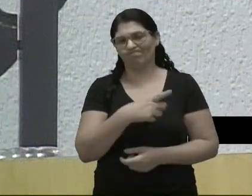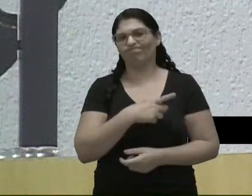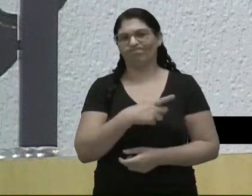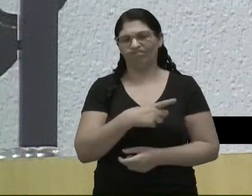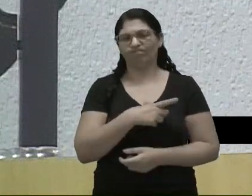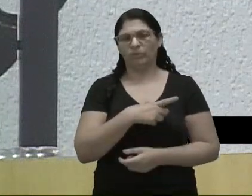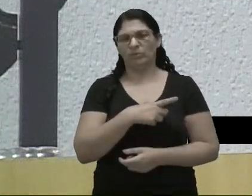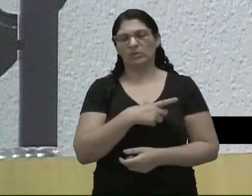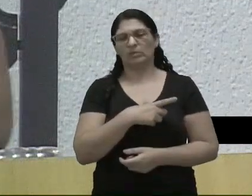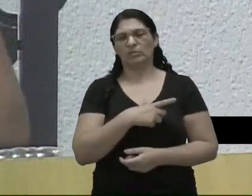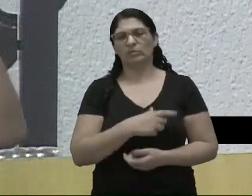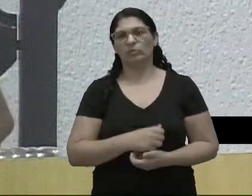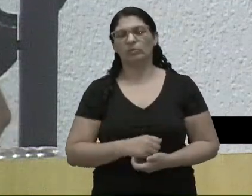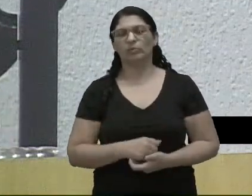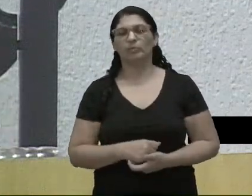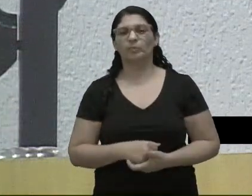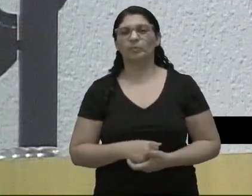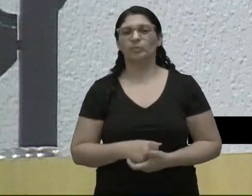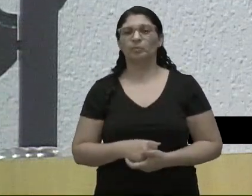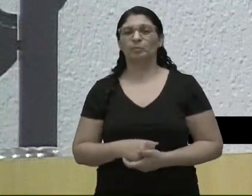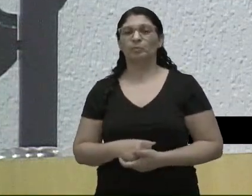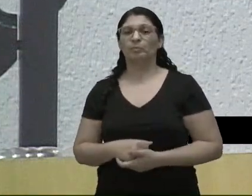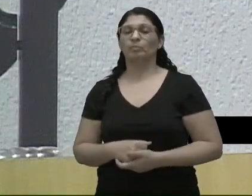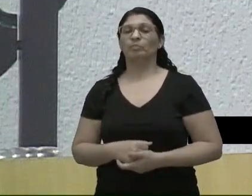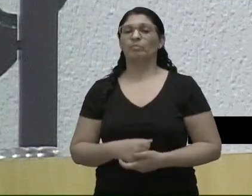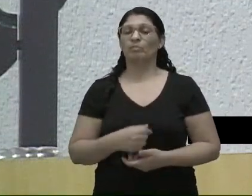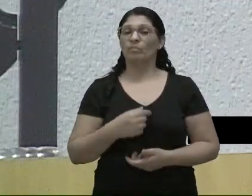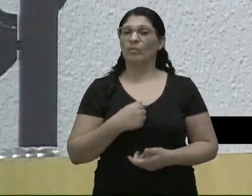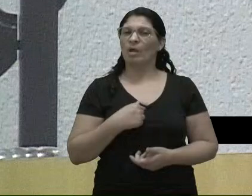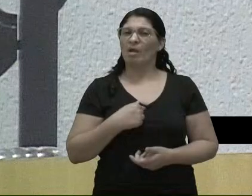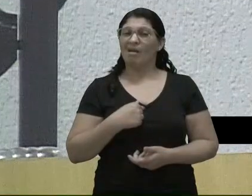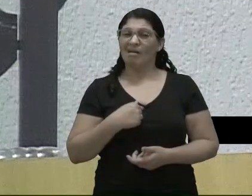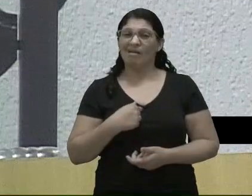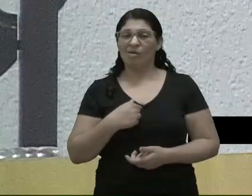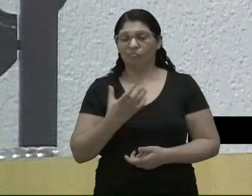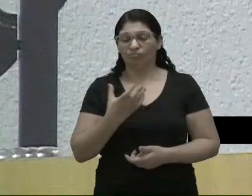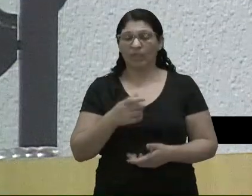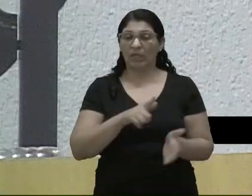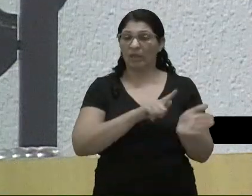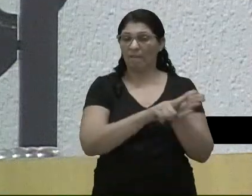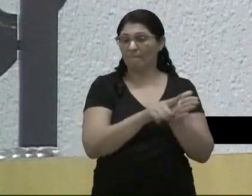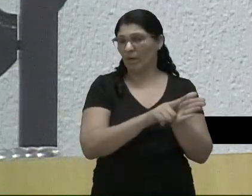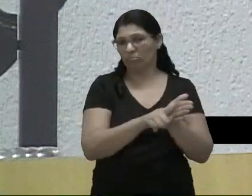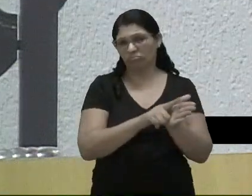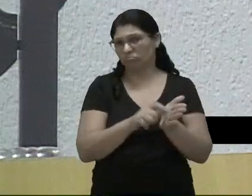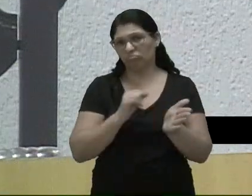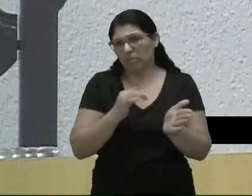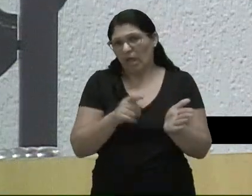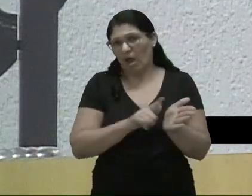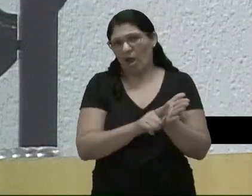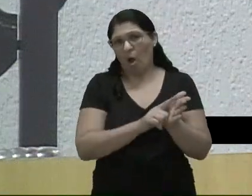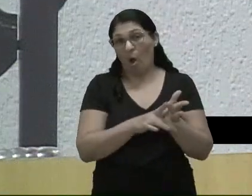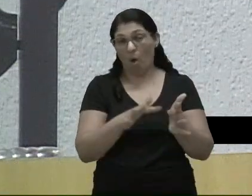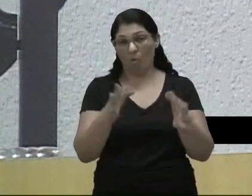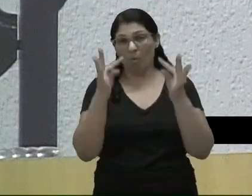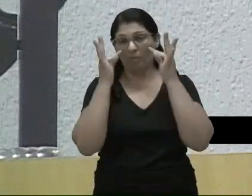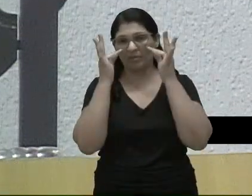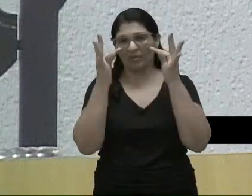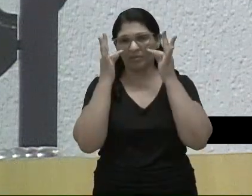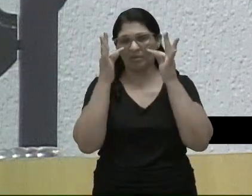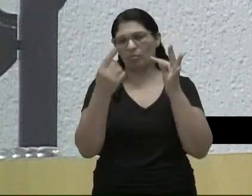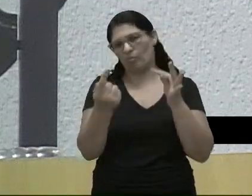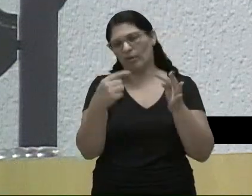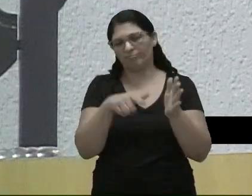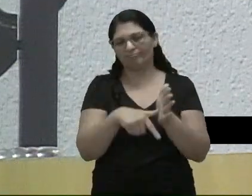temos. E aí eu iria fazer pergunta, né, para o para a testemunha que antecedeu,